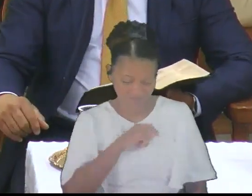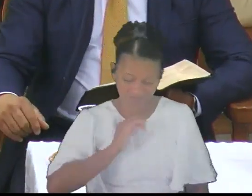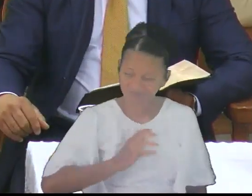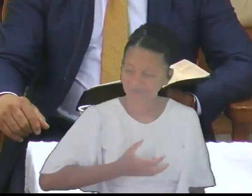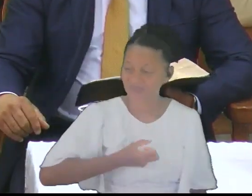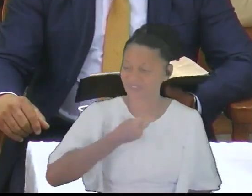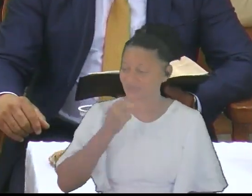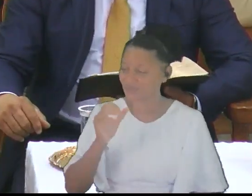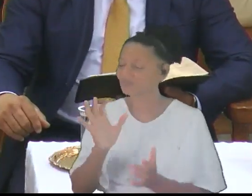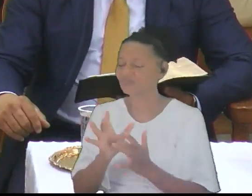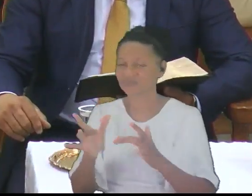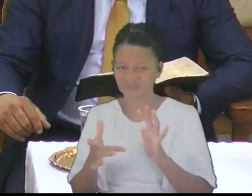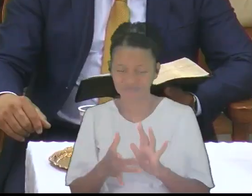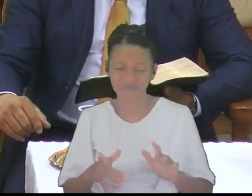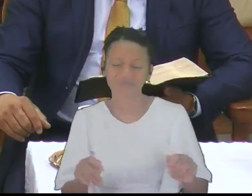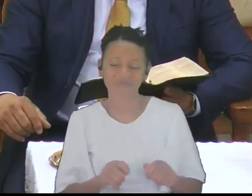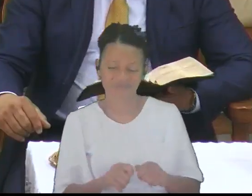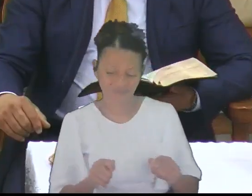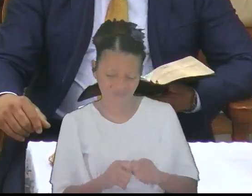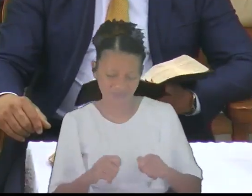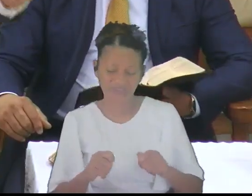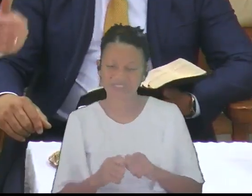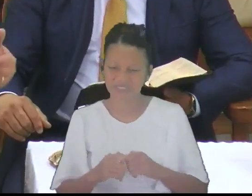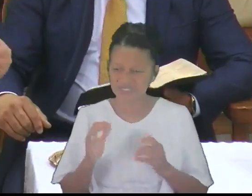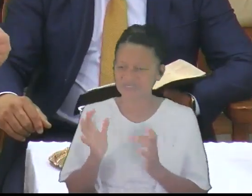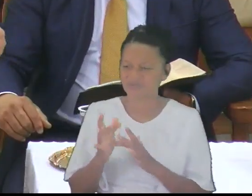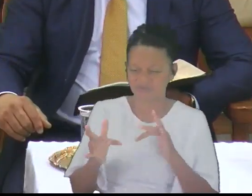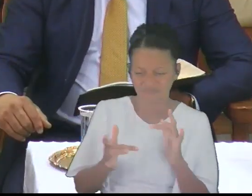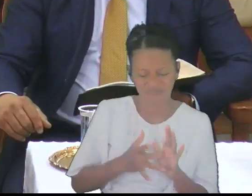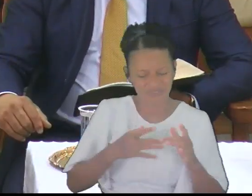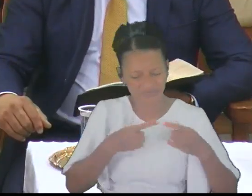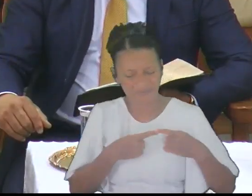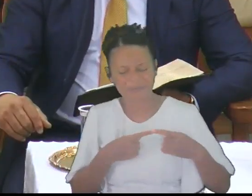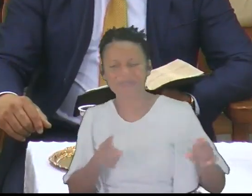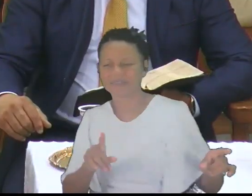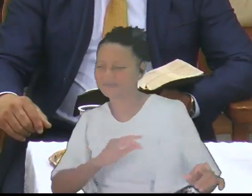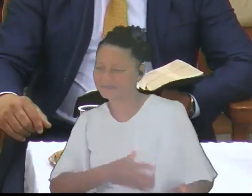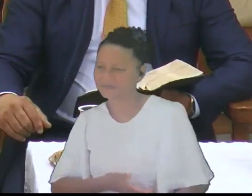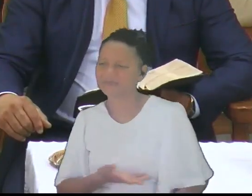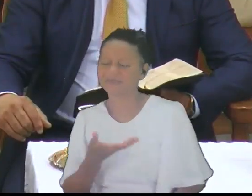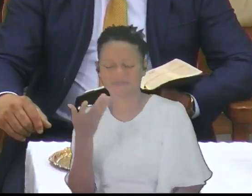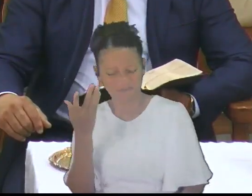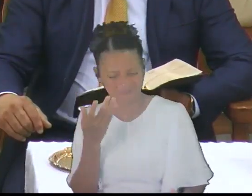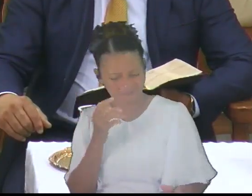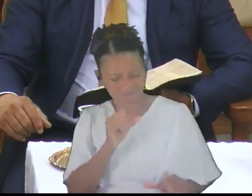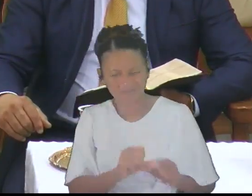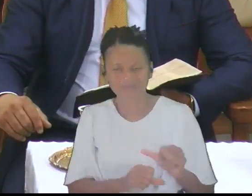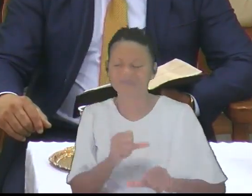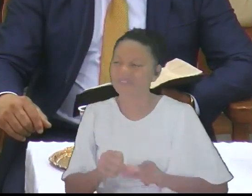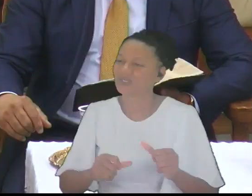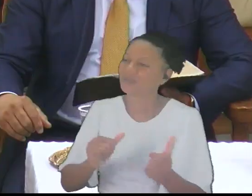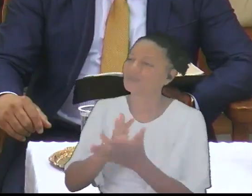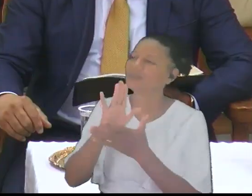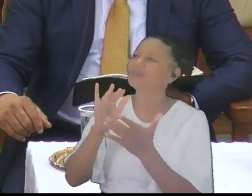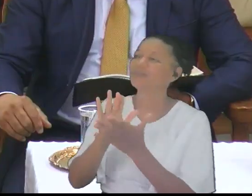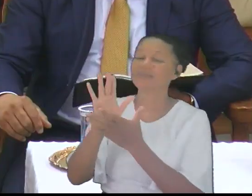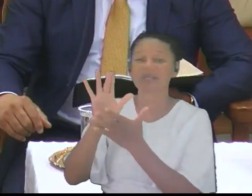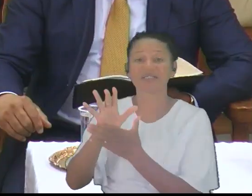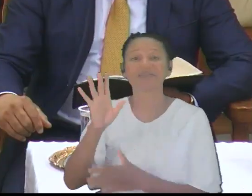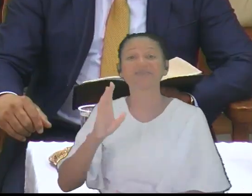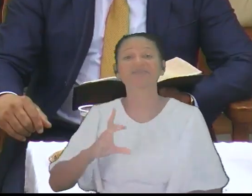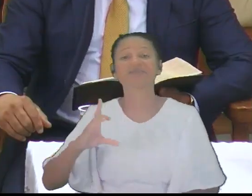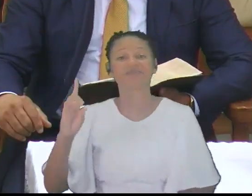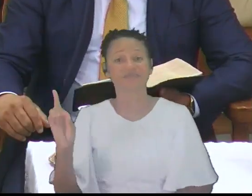foi Jesus quem fez, foi Jesus quem inaugurou, foi Jesus quem rasgou. Louvado seja Deus.